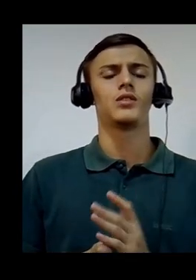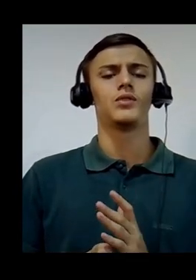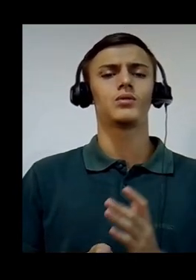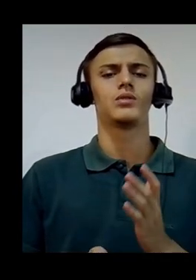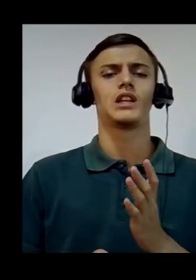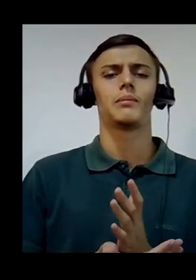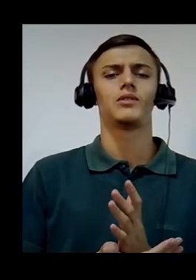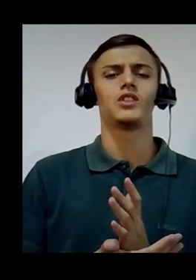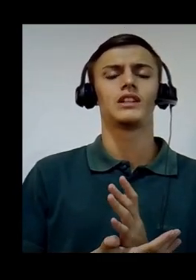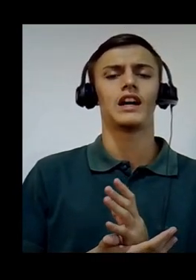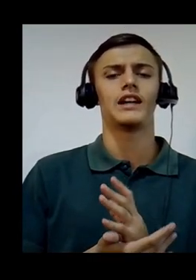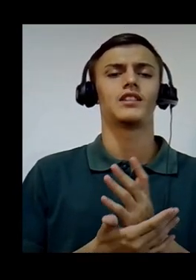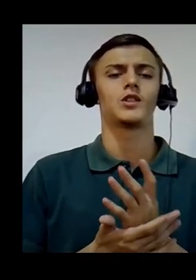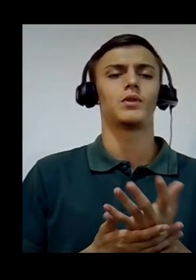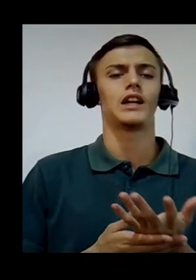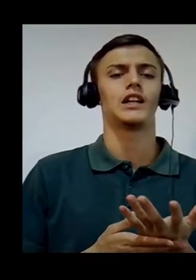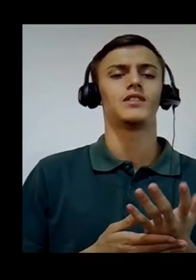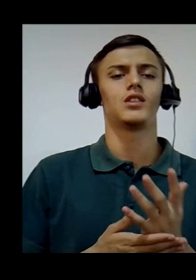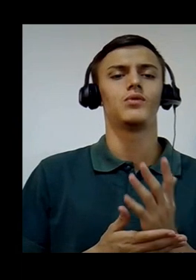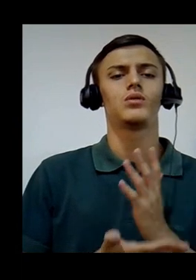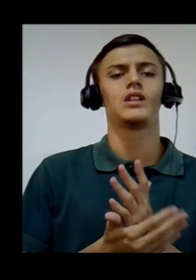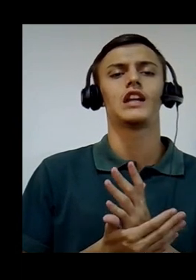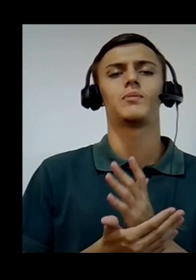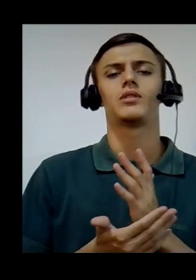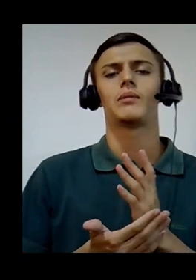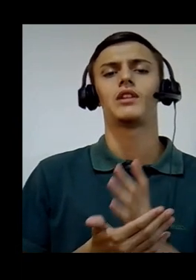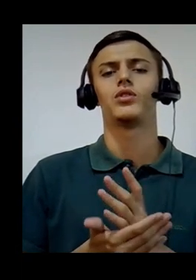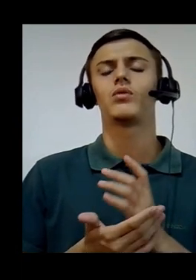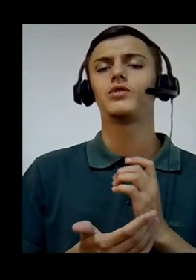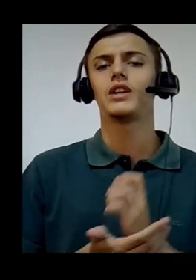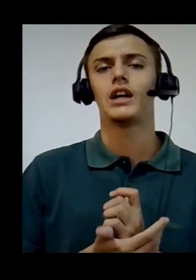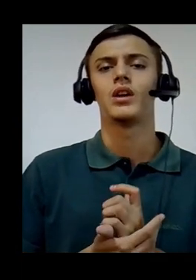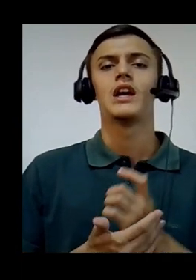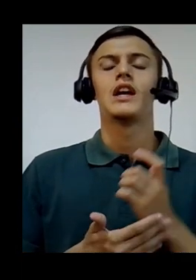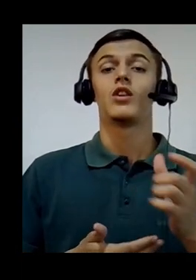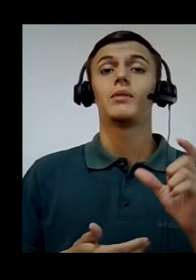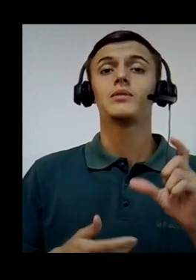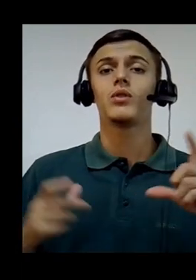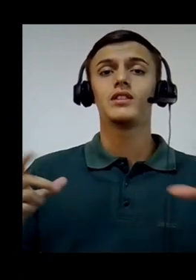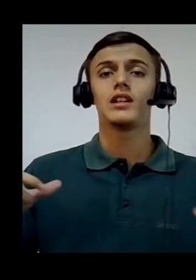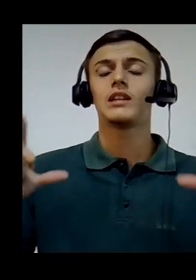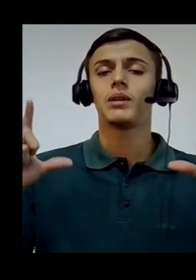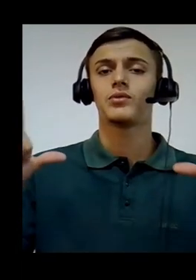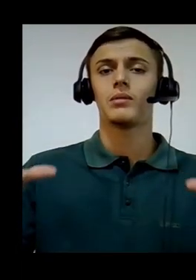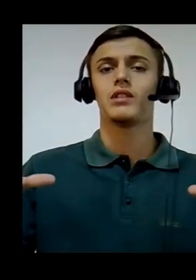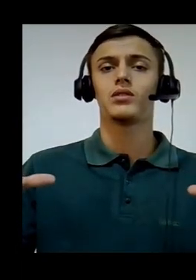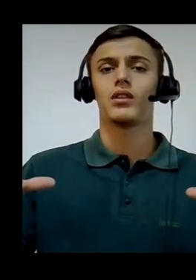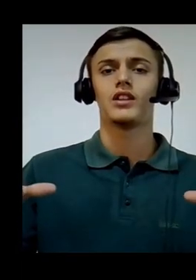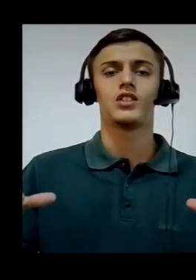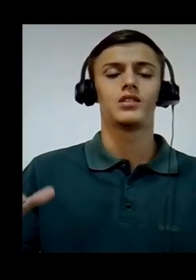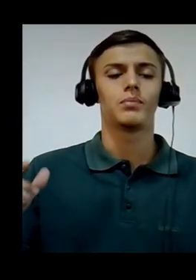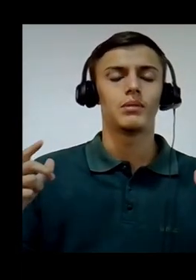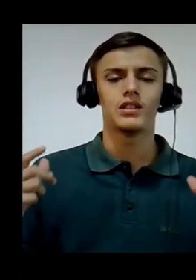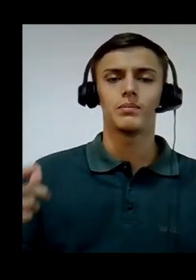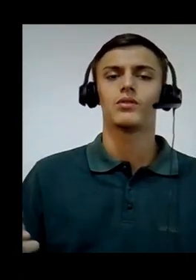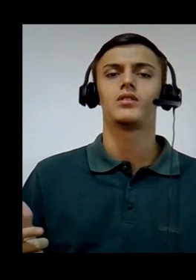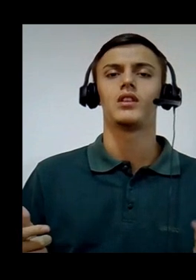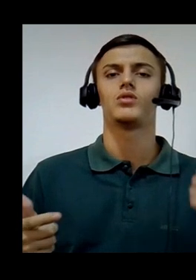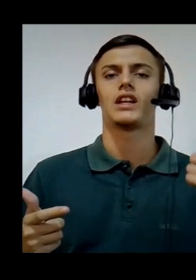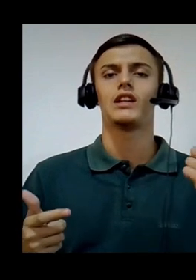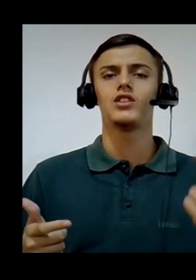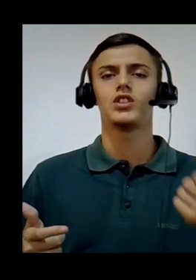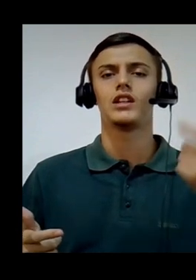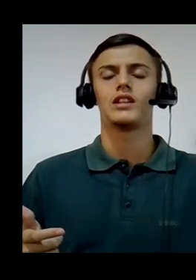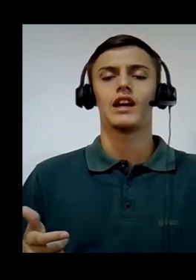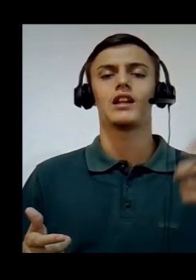Antes desse serviço, os equipamentos de guindar e transportar devem ser vistoriados pelo trabalhador qualificado. Então, a mesma coisinha lá da plataforma elevatória, a gente disponibiliza para